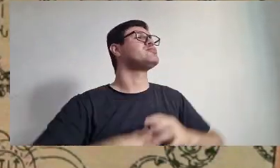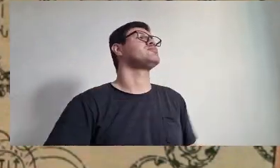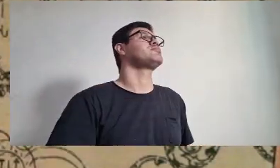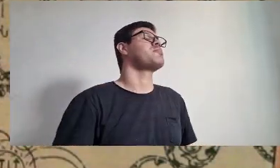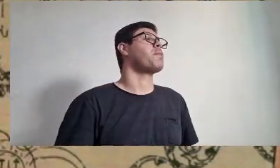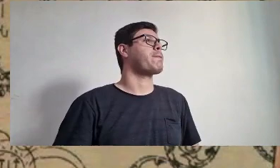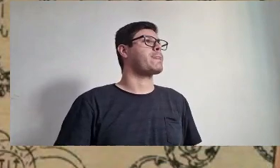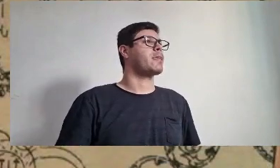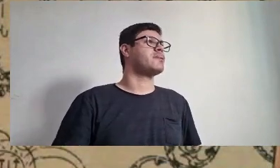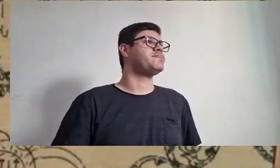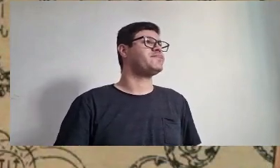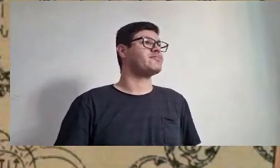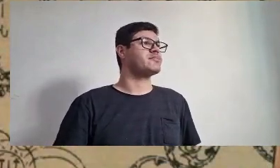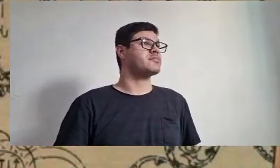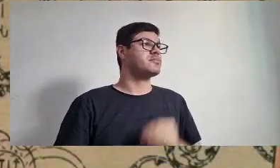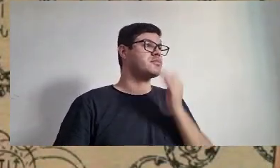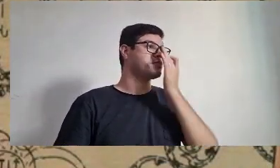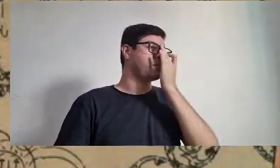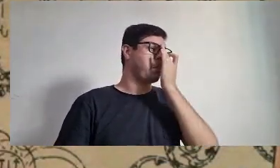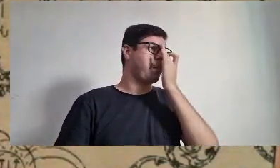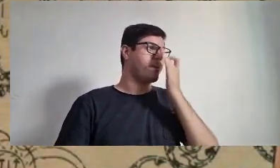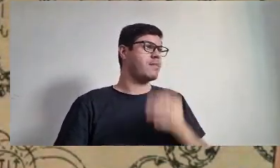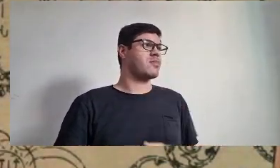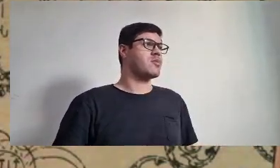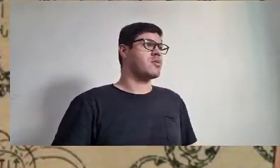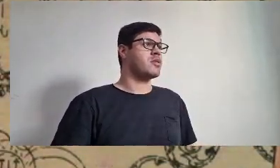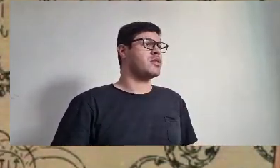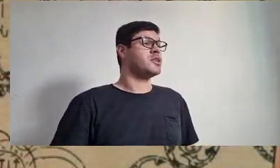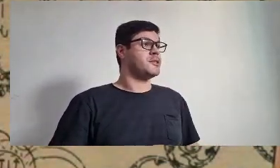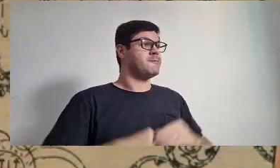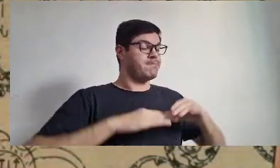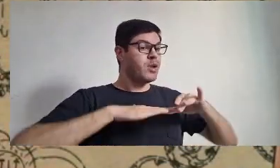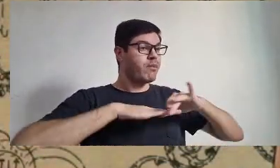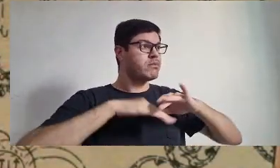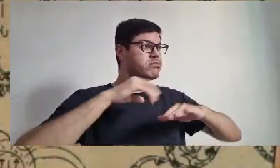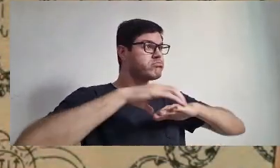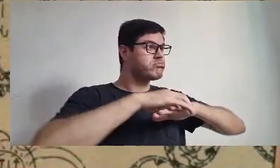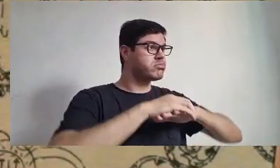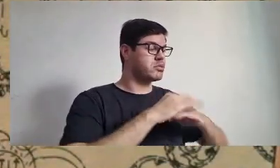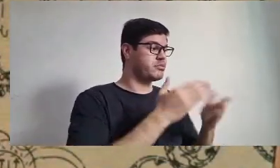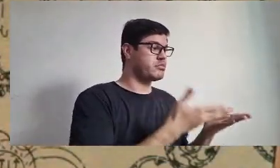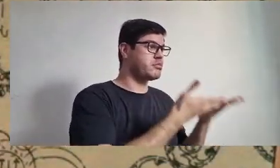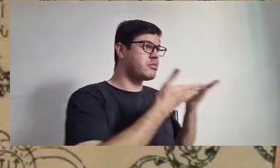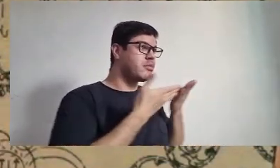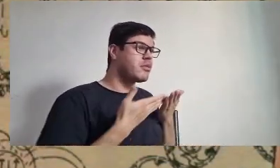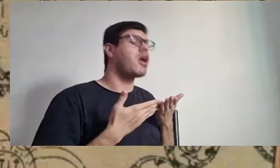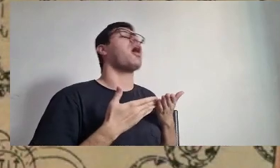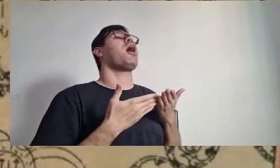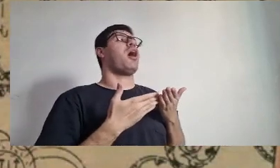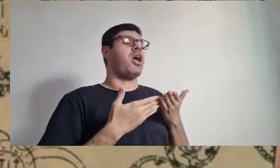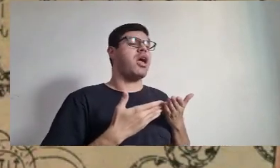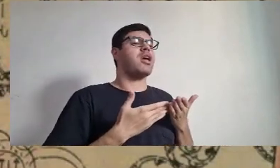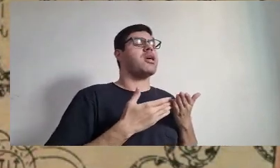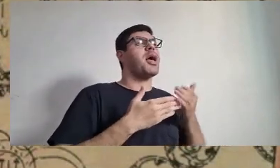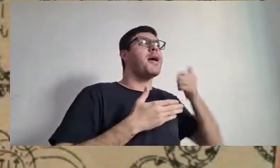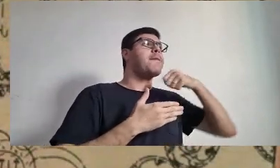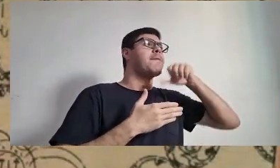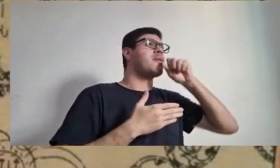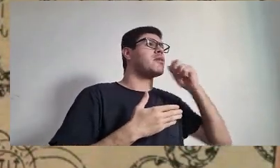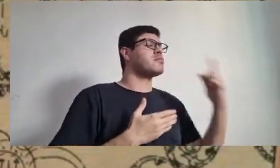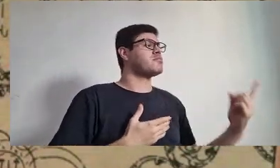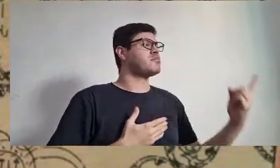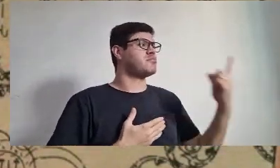e o alfaiate me passava e eu trabalhava. Eu via minha mãe chegar no pôr do sol,